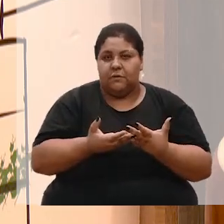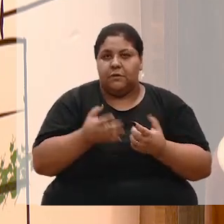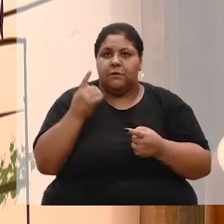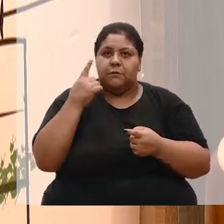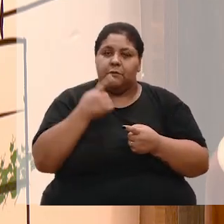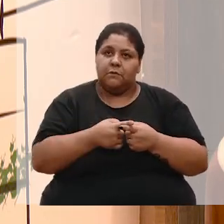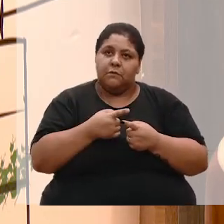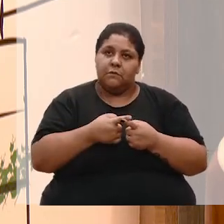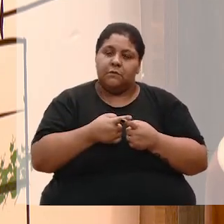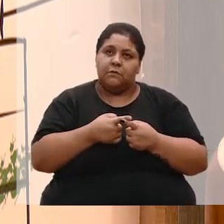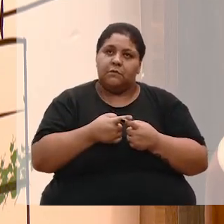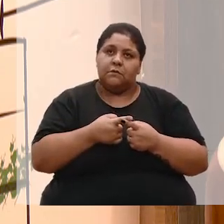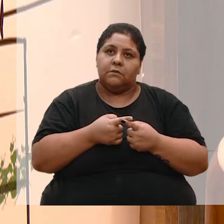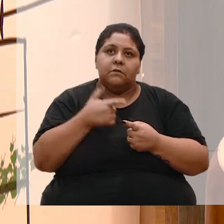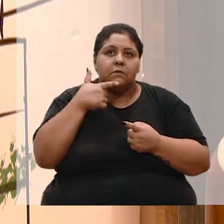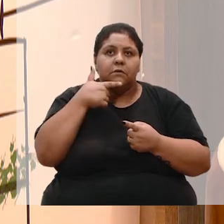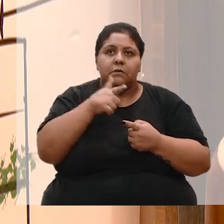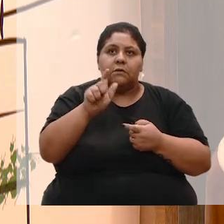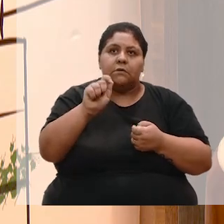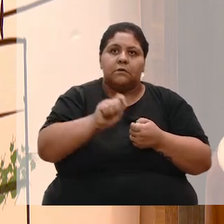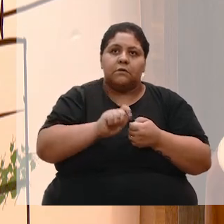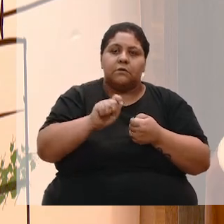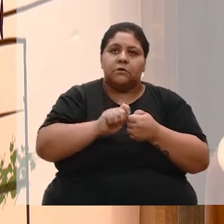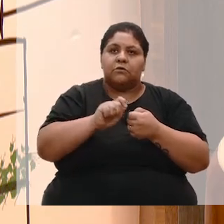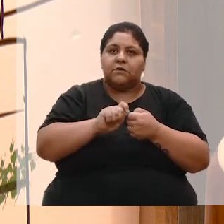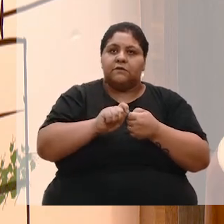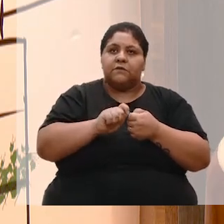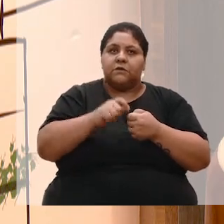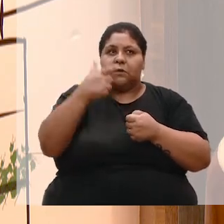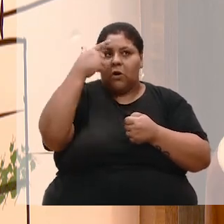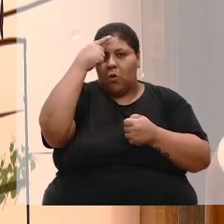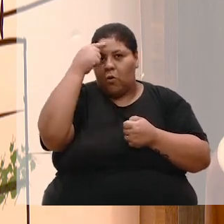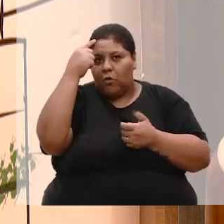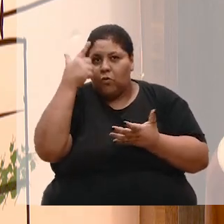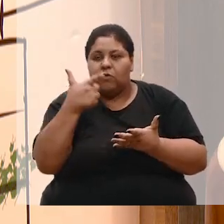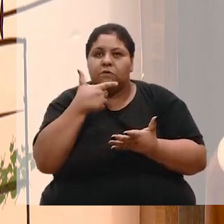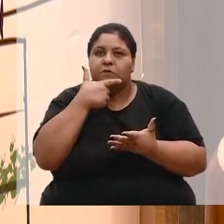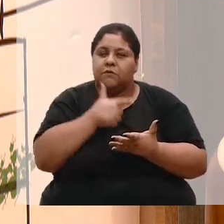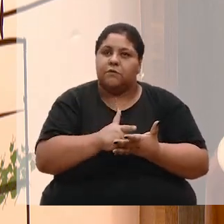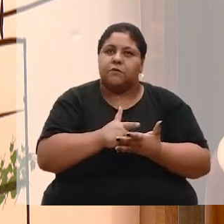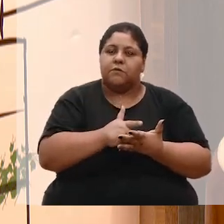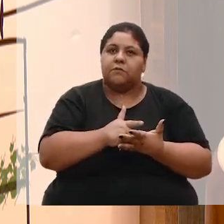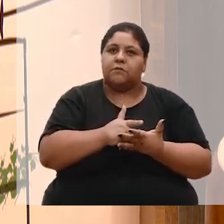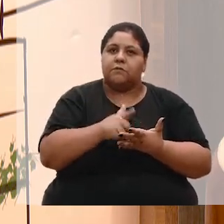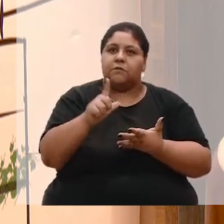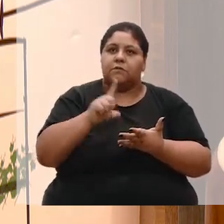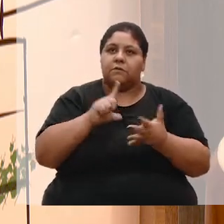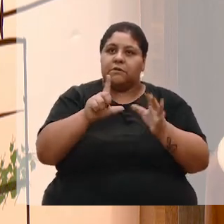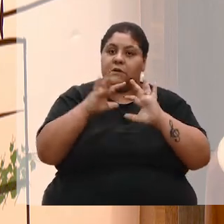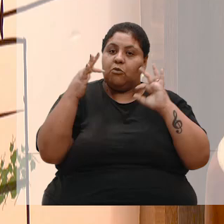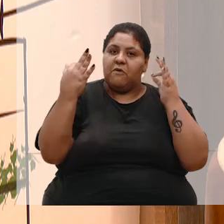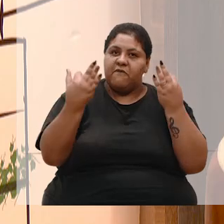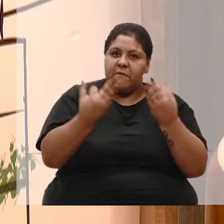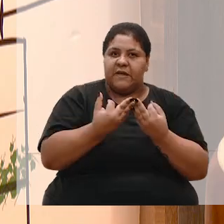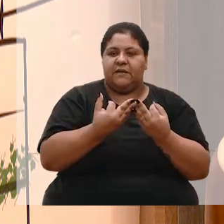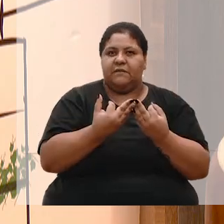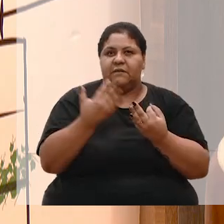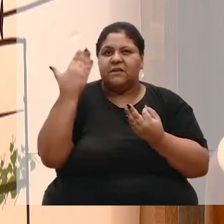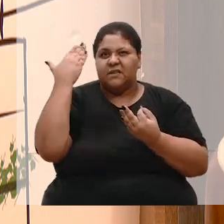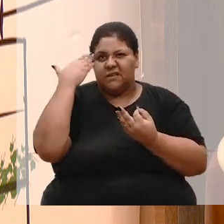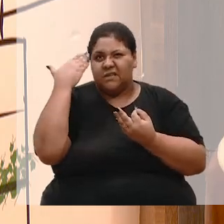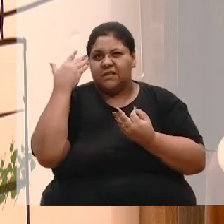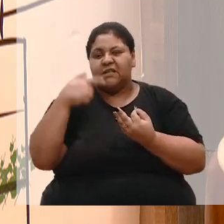não conseguir fazer uma faculdade, por não conseguir ter uma família, sabe? Então a